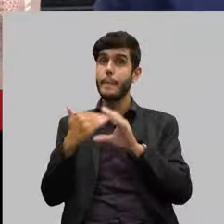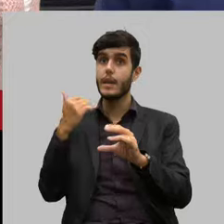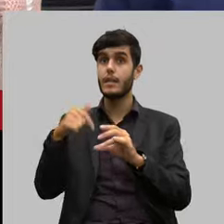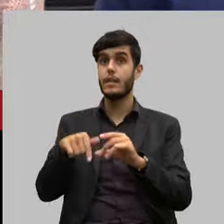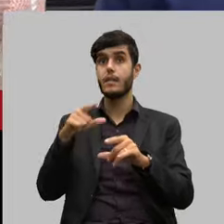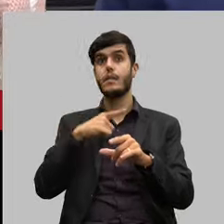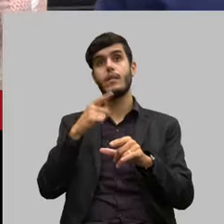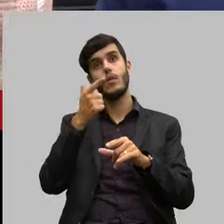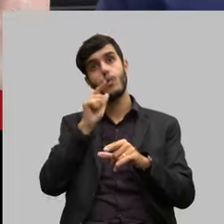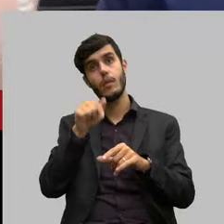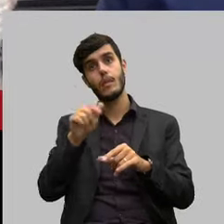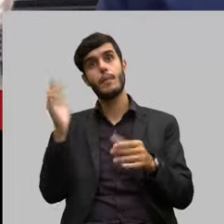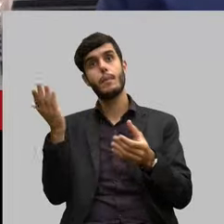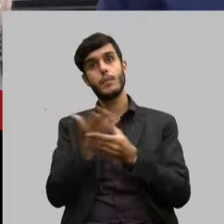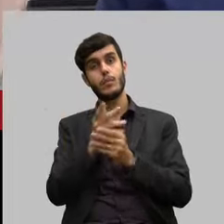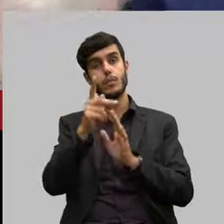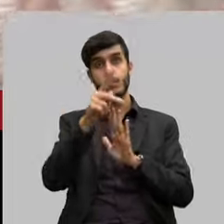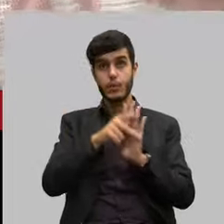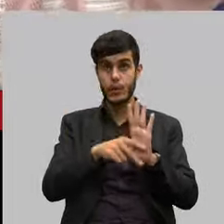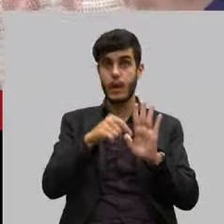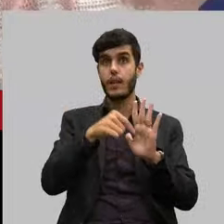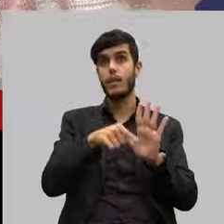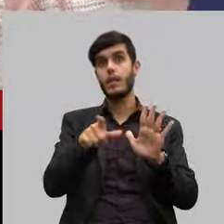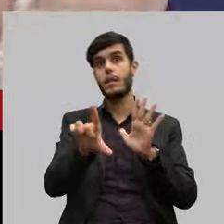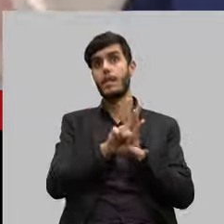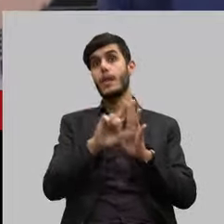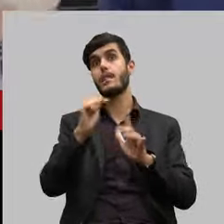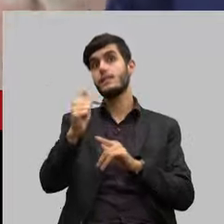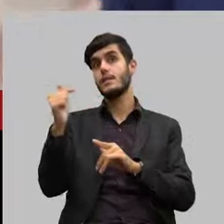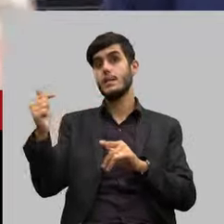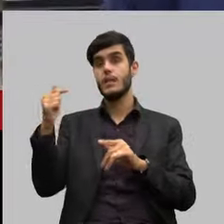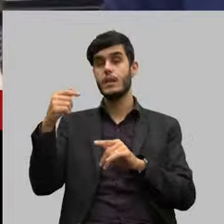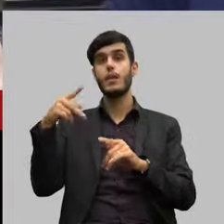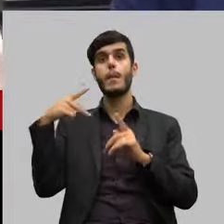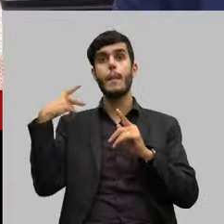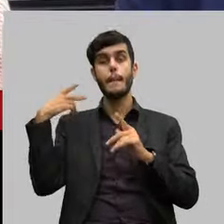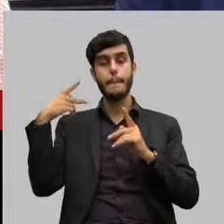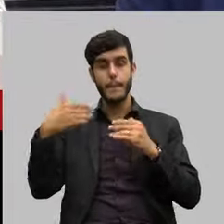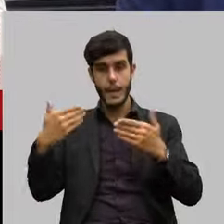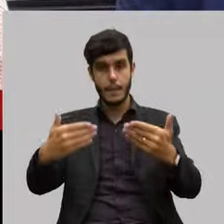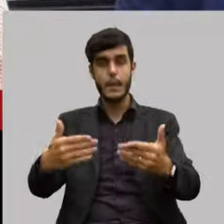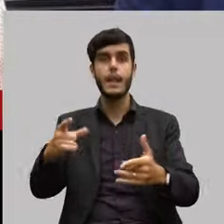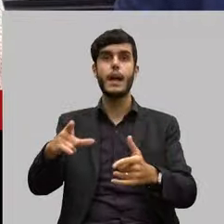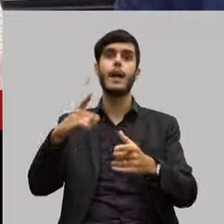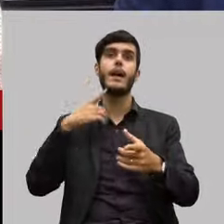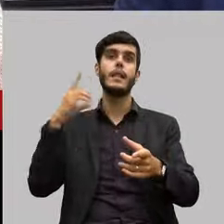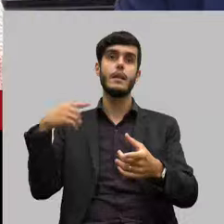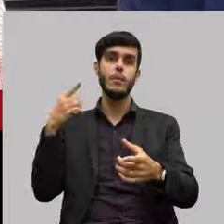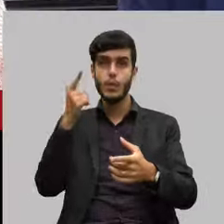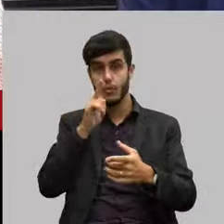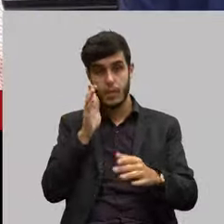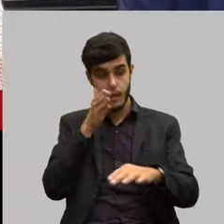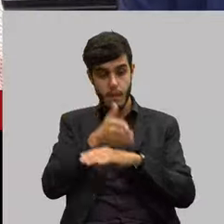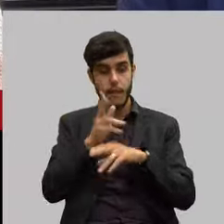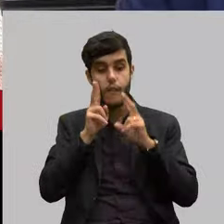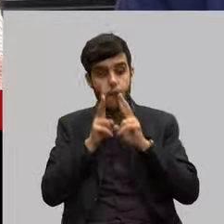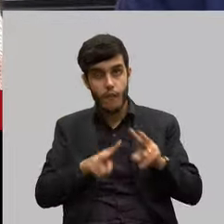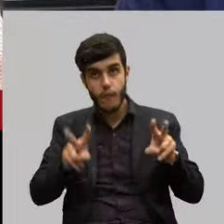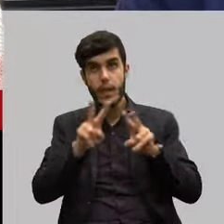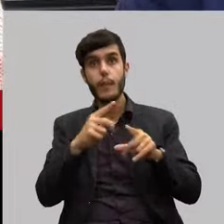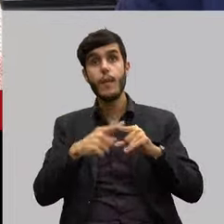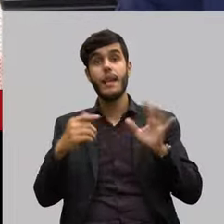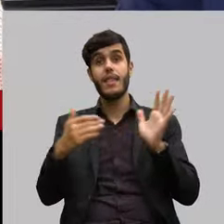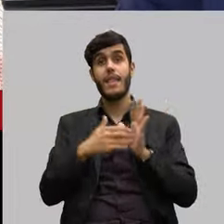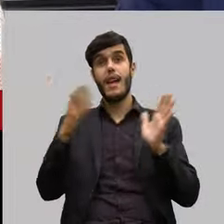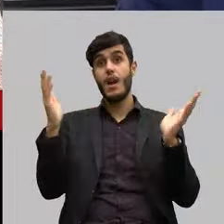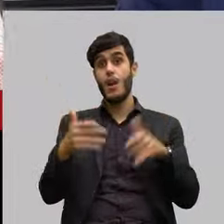tramitação do projeto de lei de forma que os 77 parlamentares e a sociedade tenham acesso porque agora não tem nada só tem